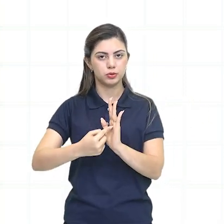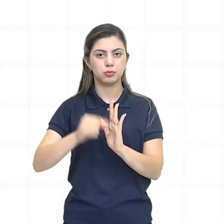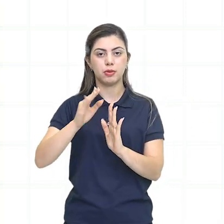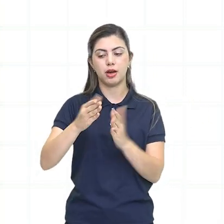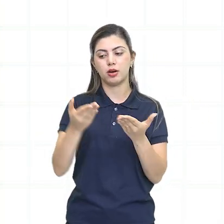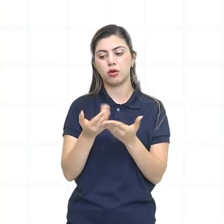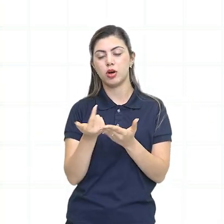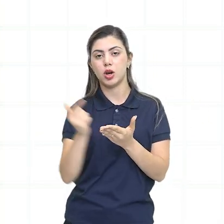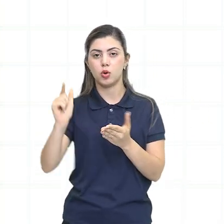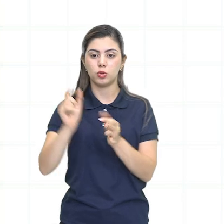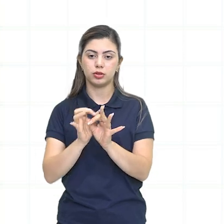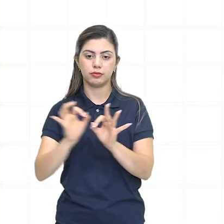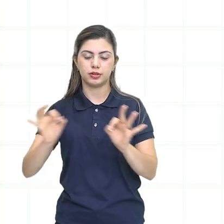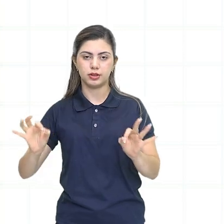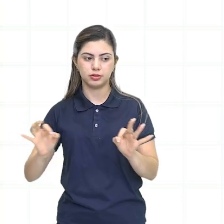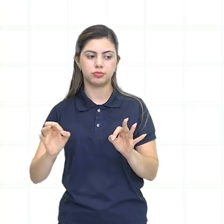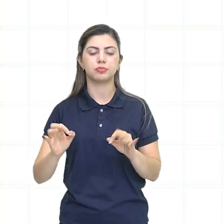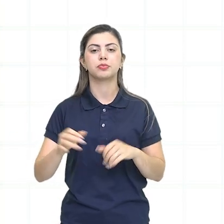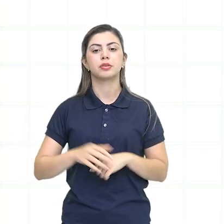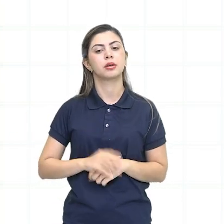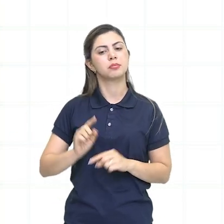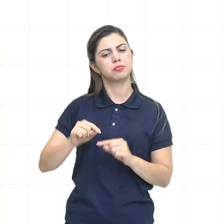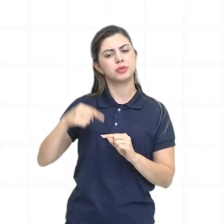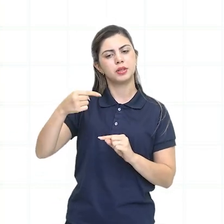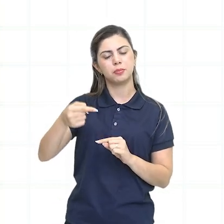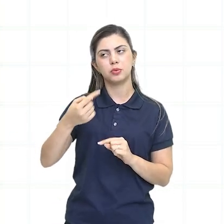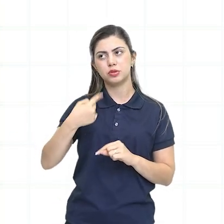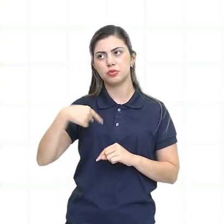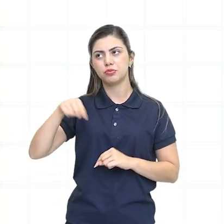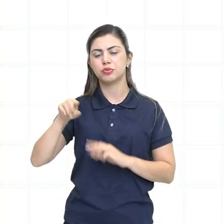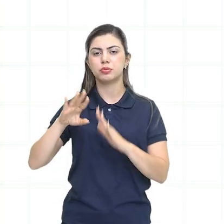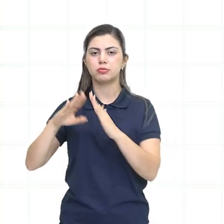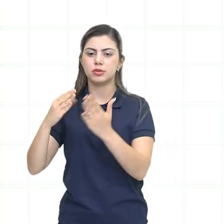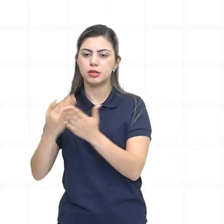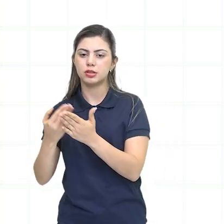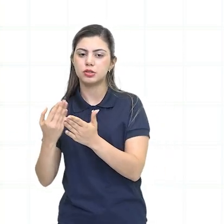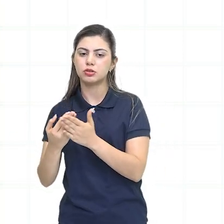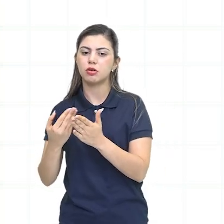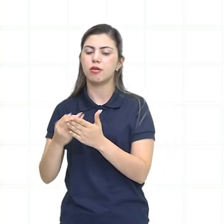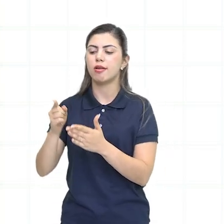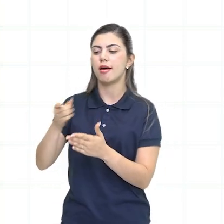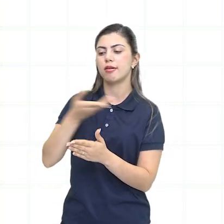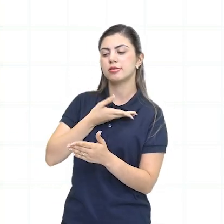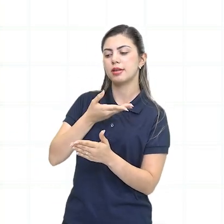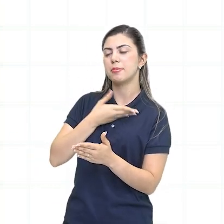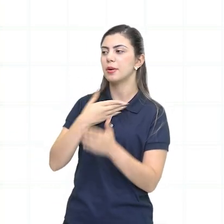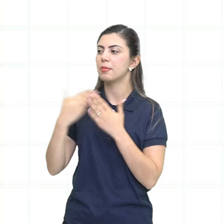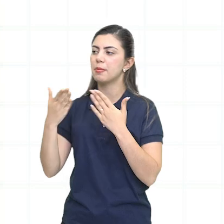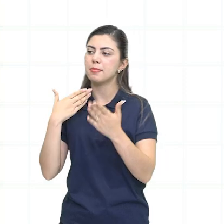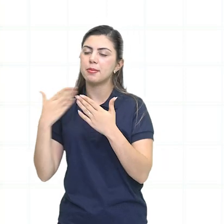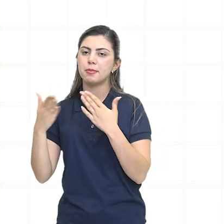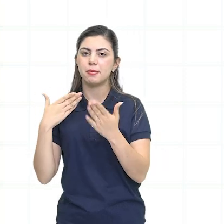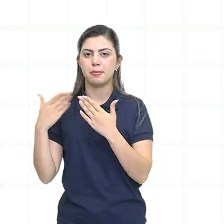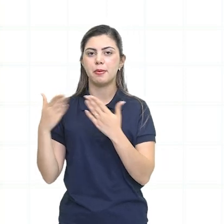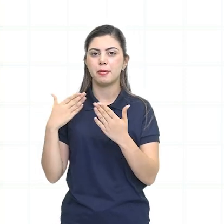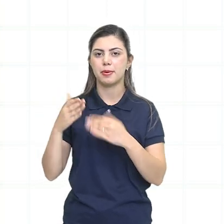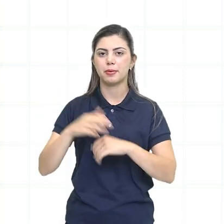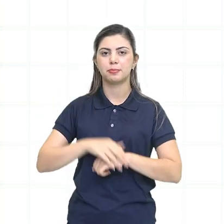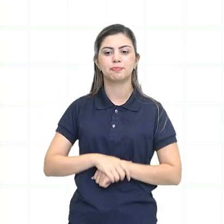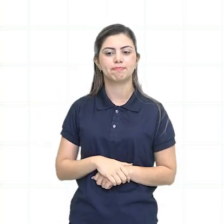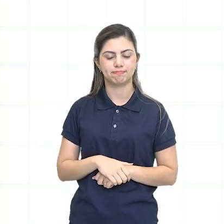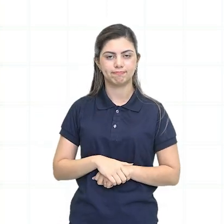para outra. Depois, saí para a escola e conversei com meus colegas de